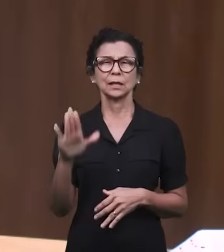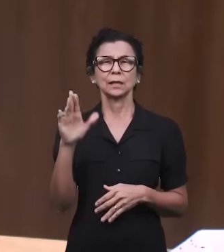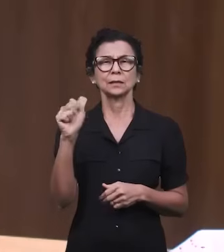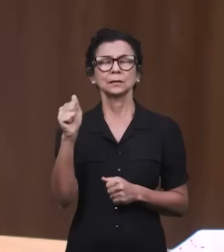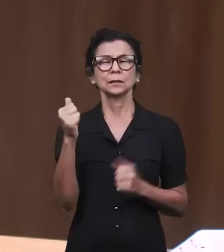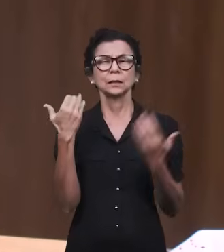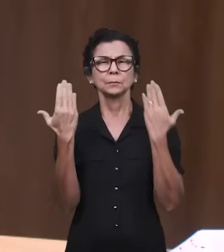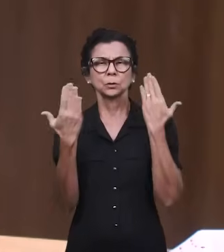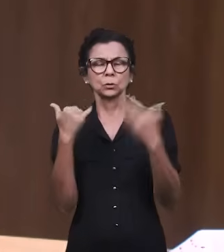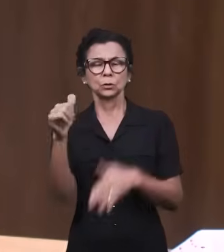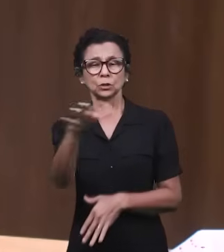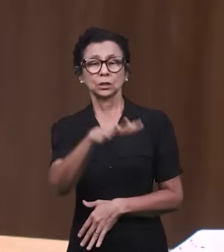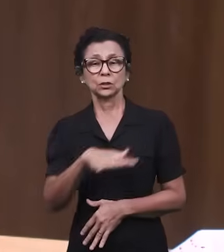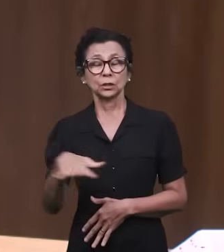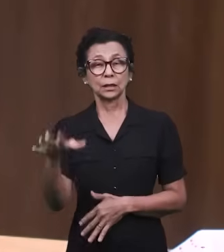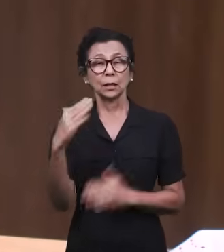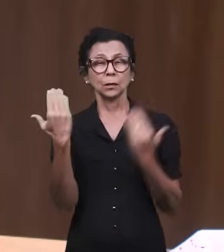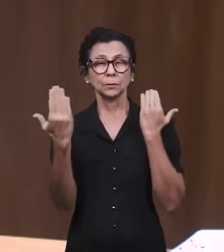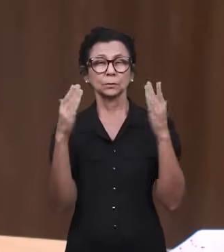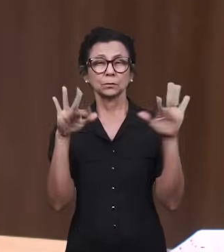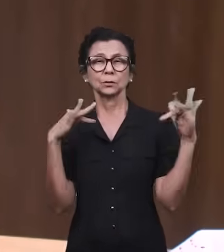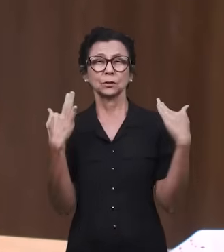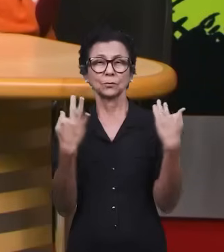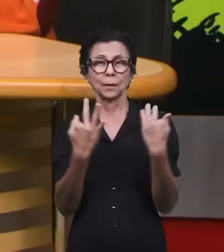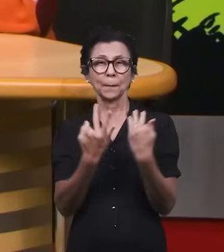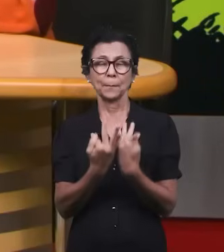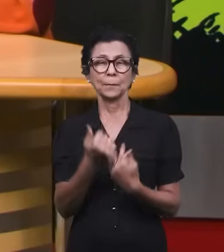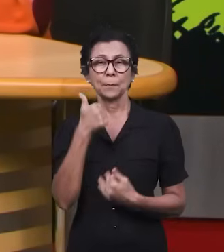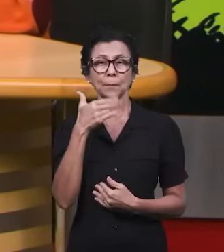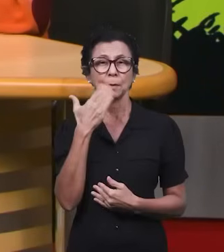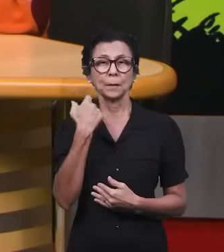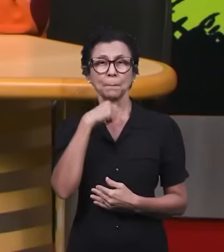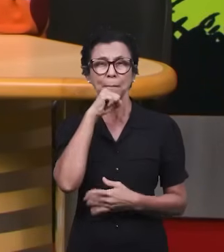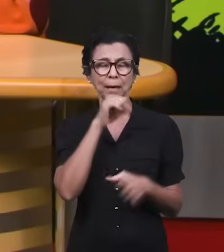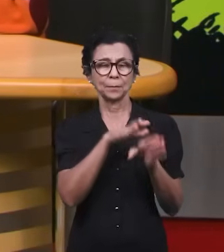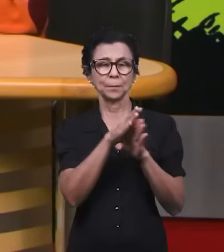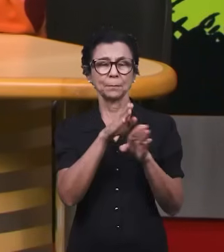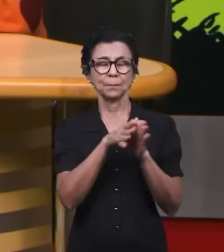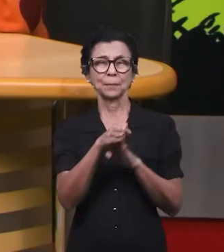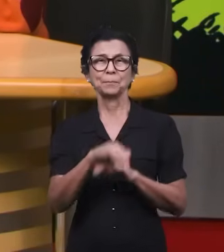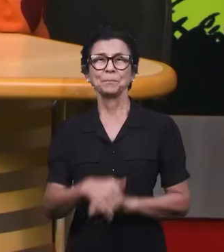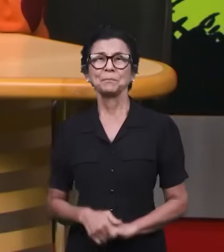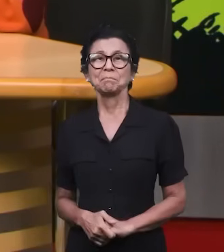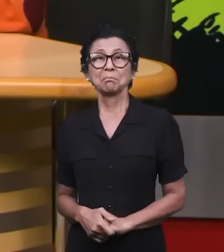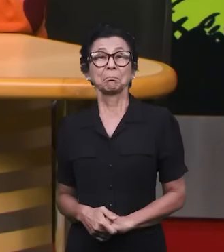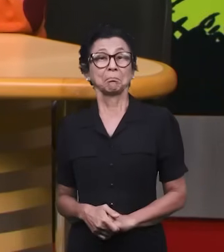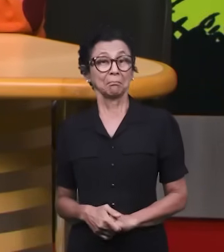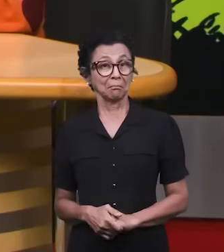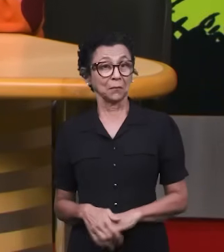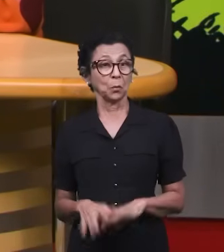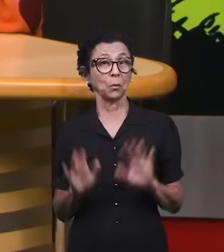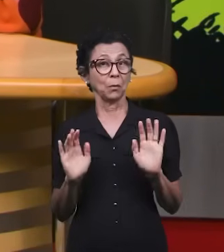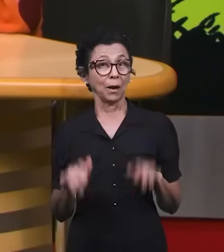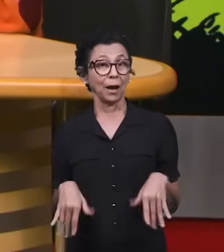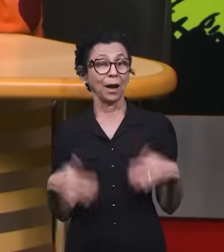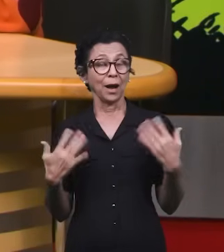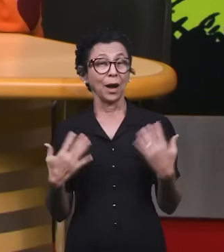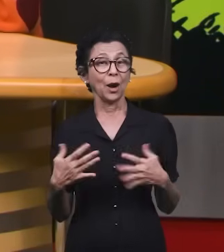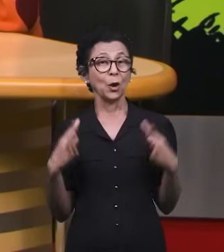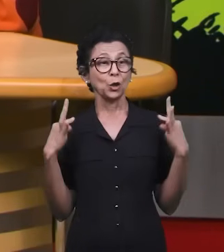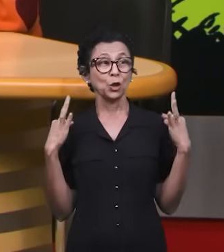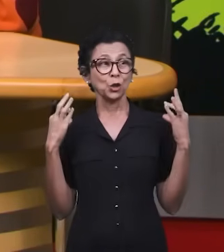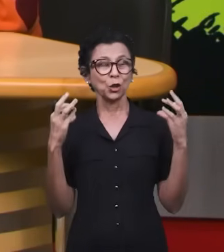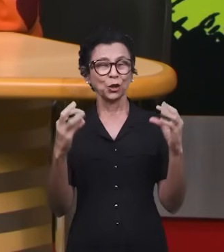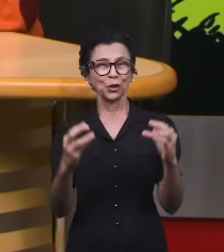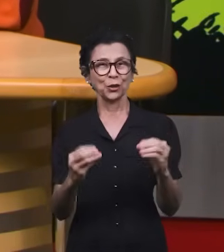da família e orientação à paz. Então hoje nós estamos aqui com meninas que entendem tudo do cérebro, do